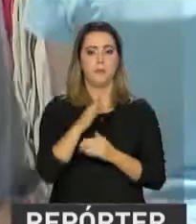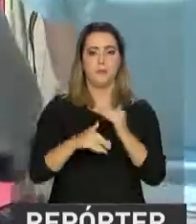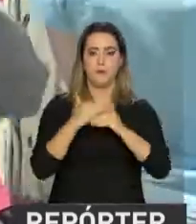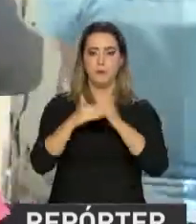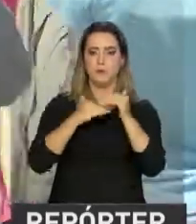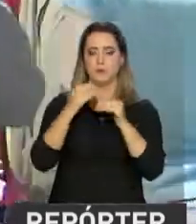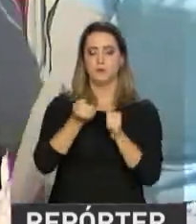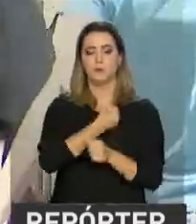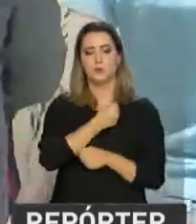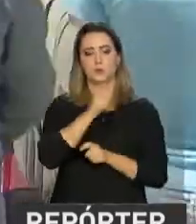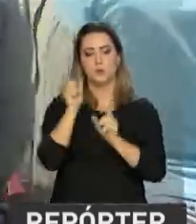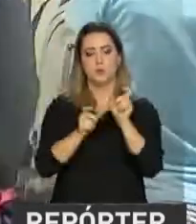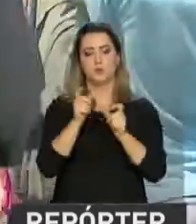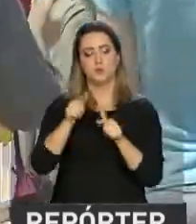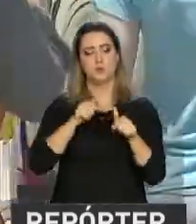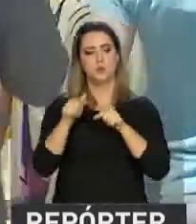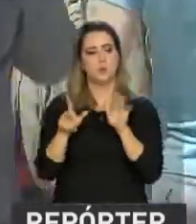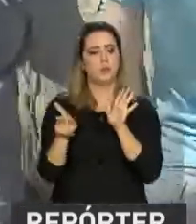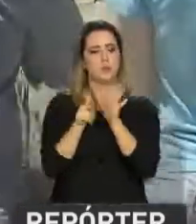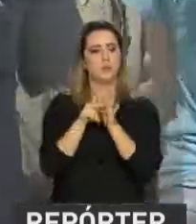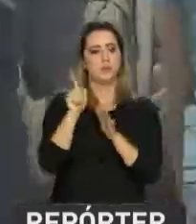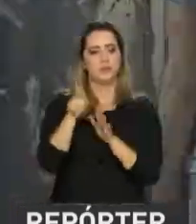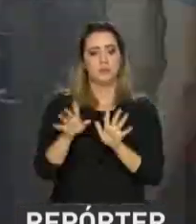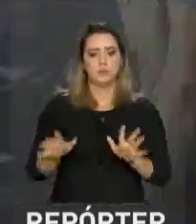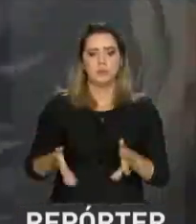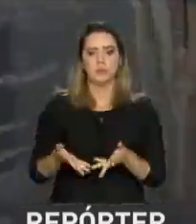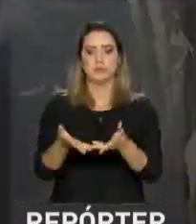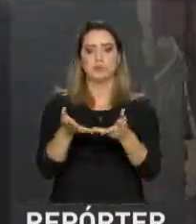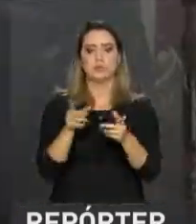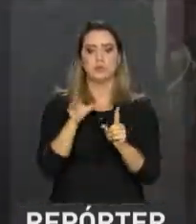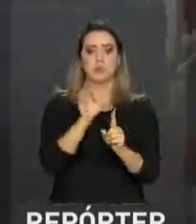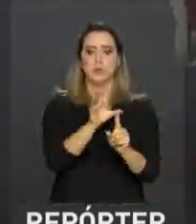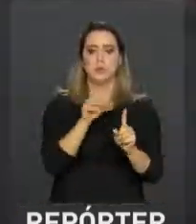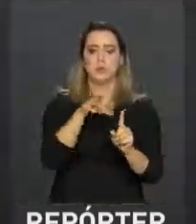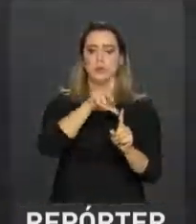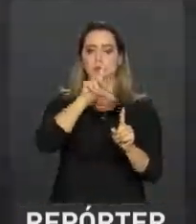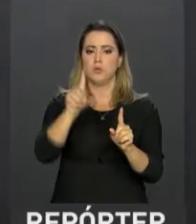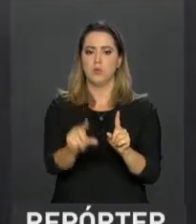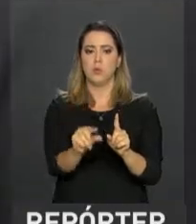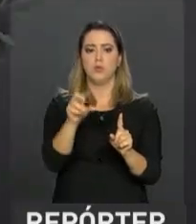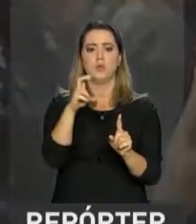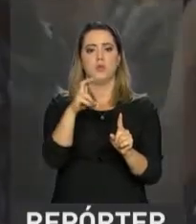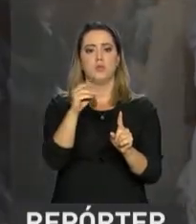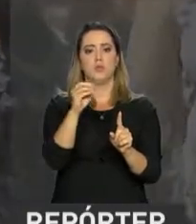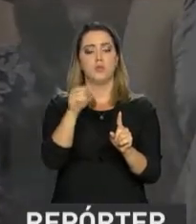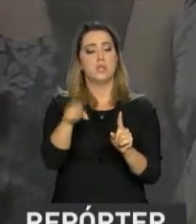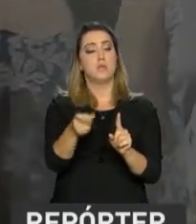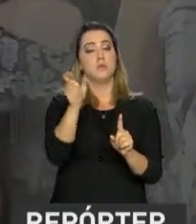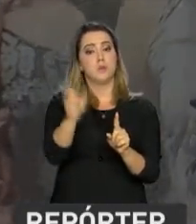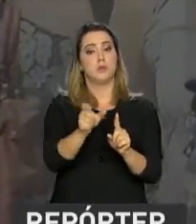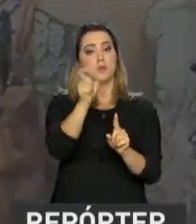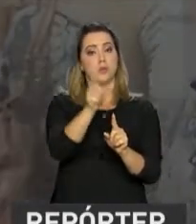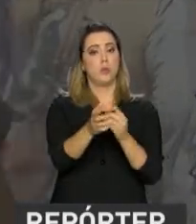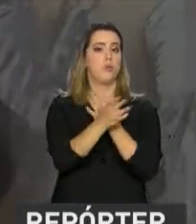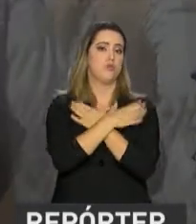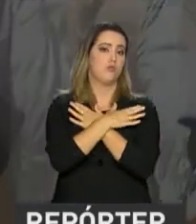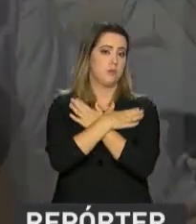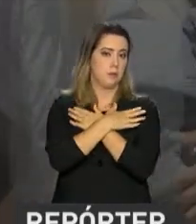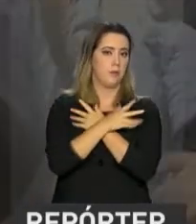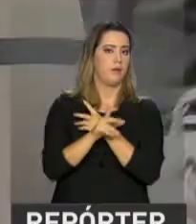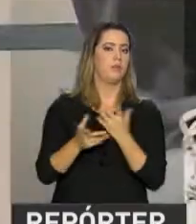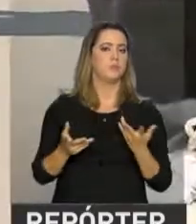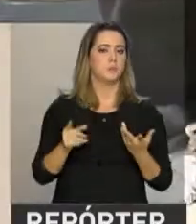de trabalhadores por conta própria impactou na diminuição em mais de 500 mil pessoas da população desocupada